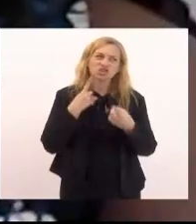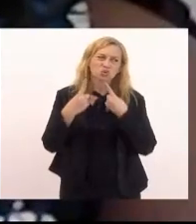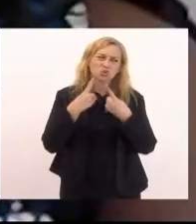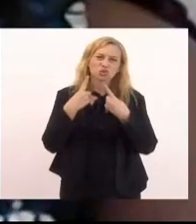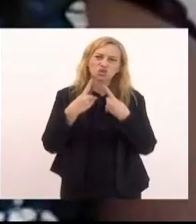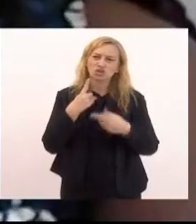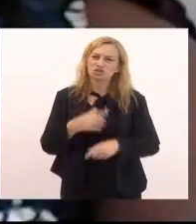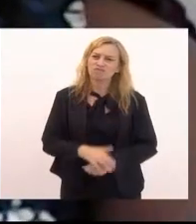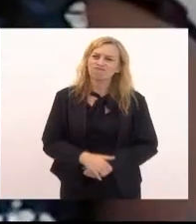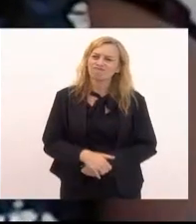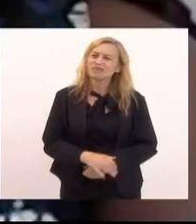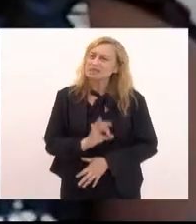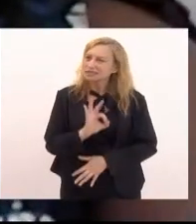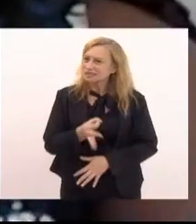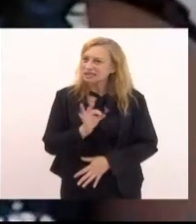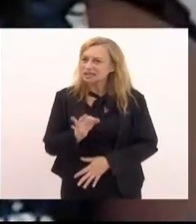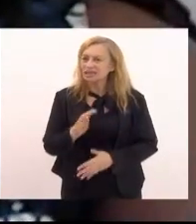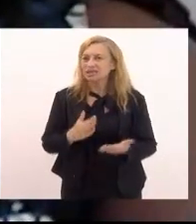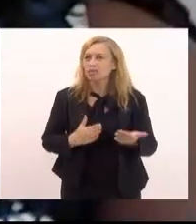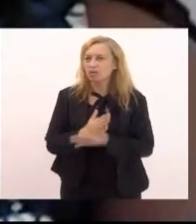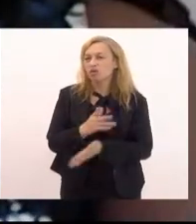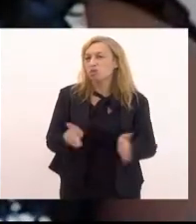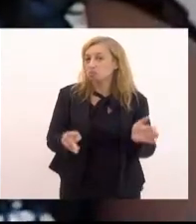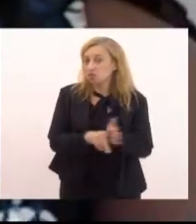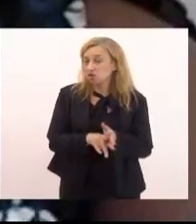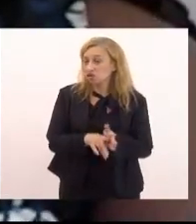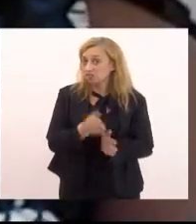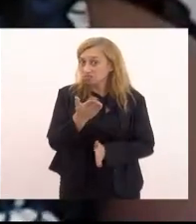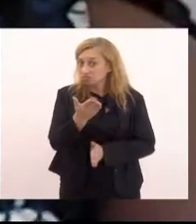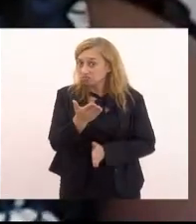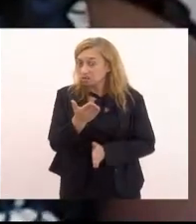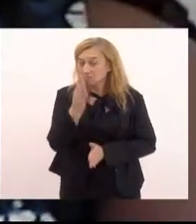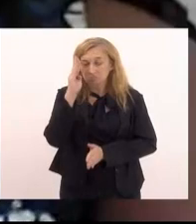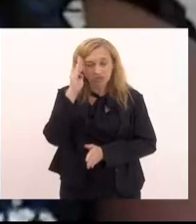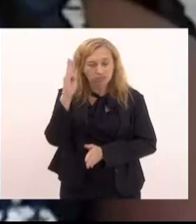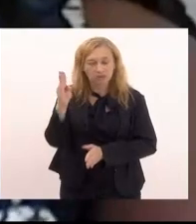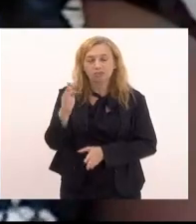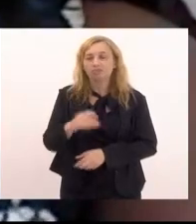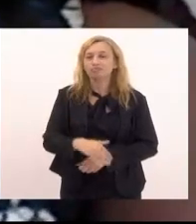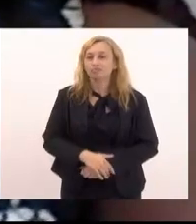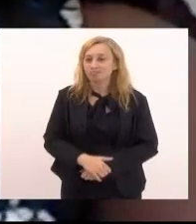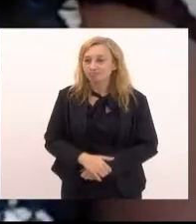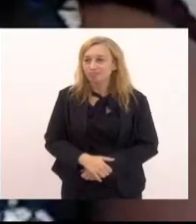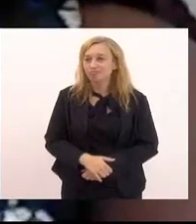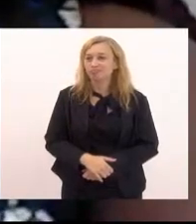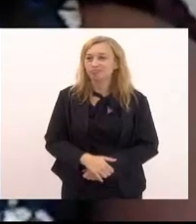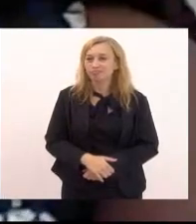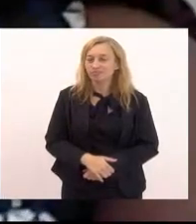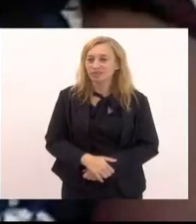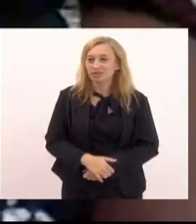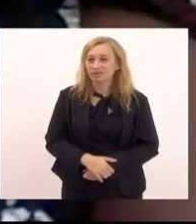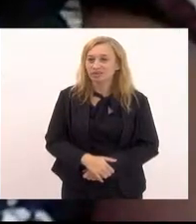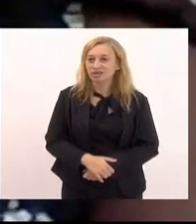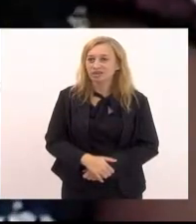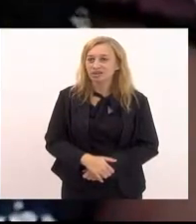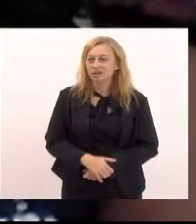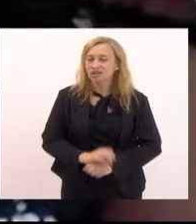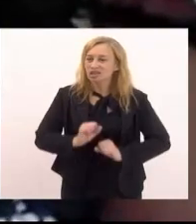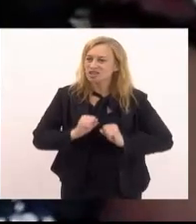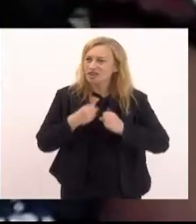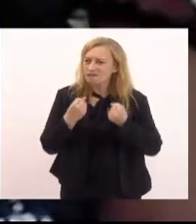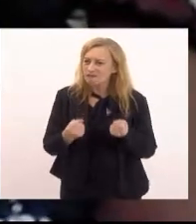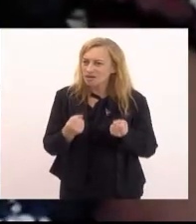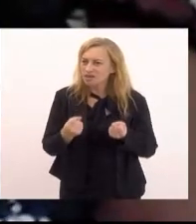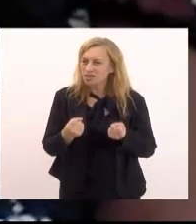discutir e, com certeza, aprovar um projeto como esse, tão fundamental como tanto na defesa